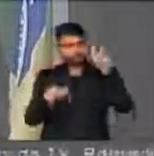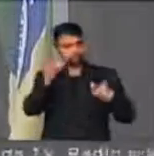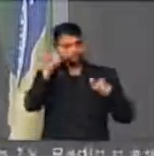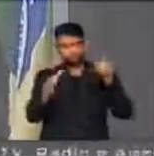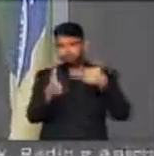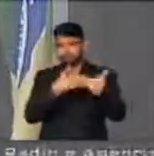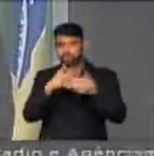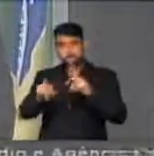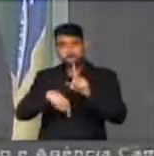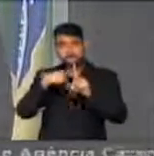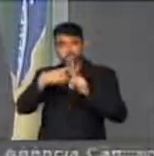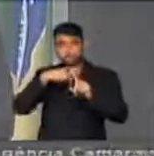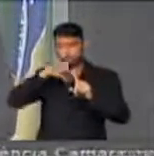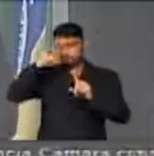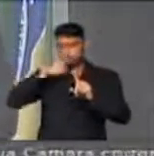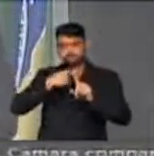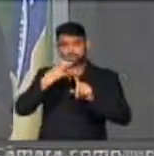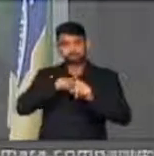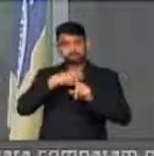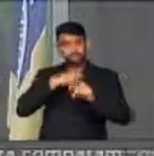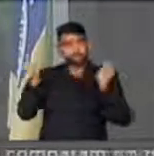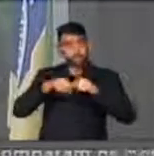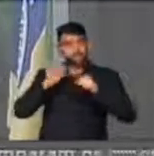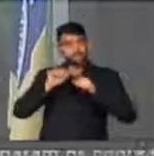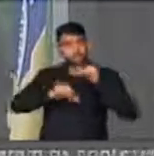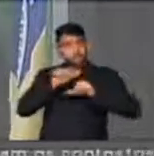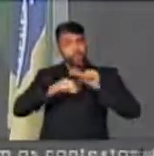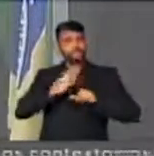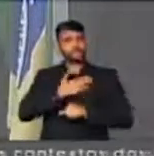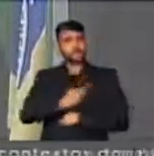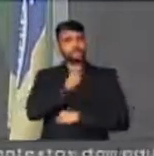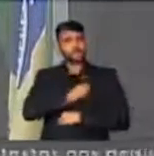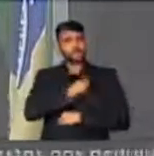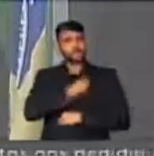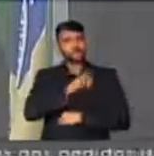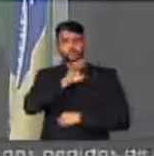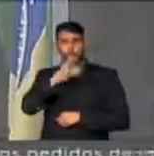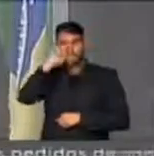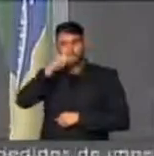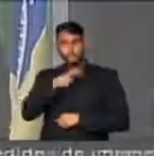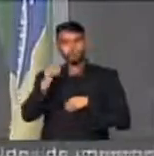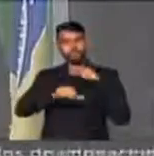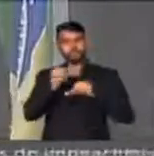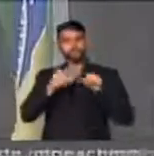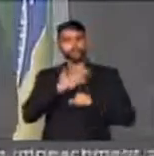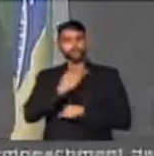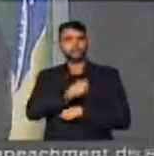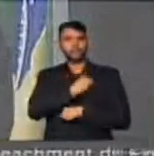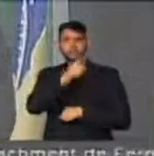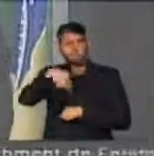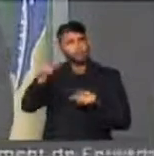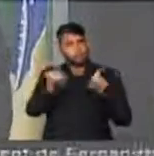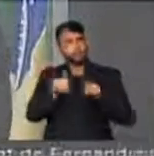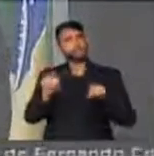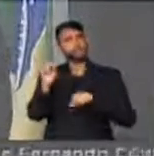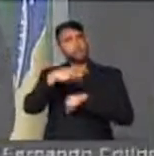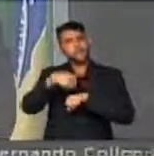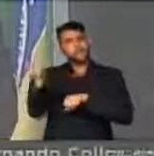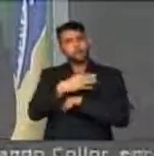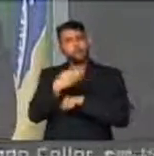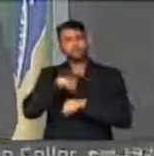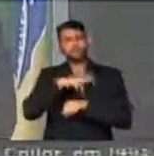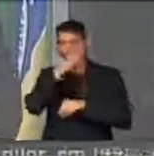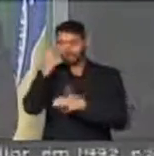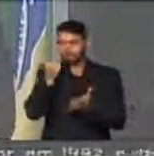senhora mais do que vocês mesmos. Façamos juntos um novo país, uma nova nação, com respeito àqueles que têm que